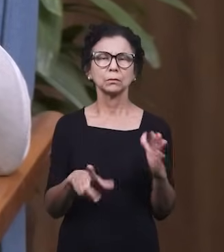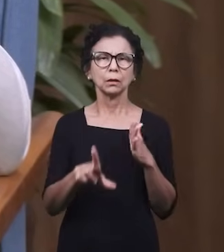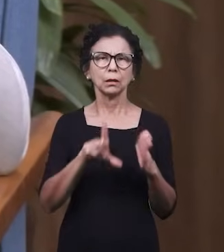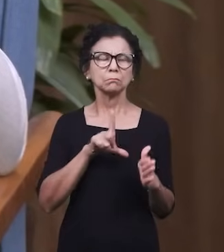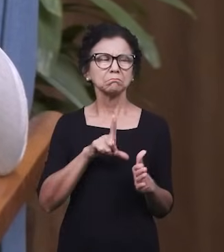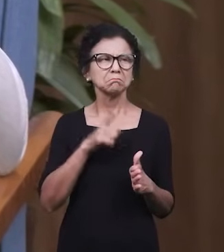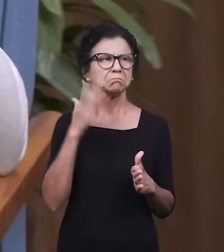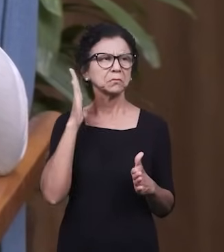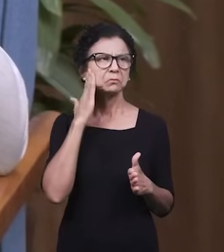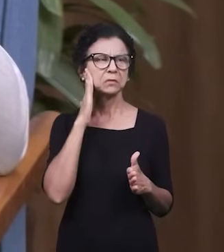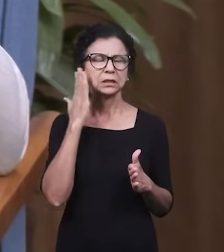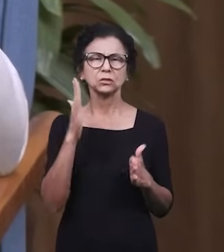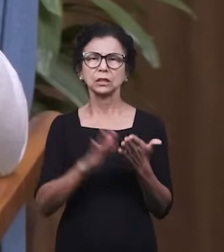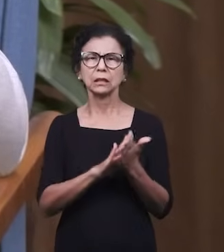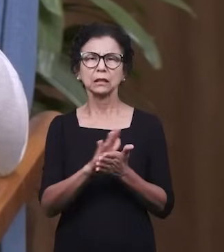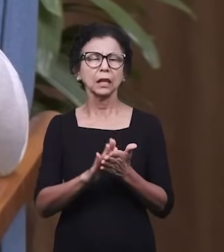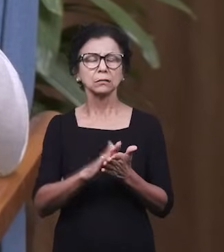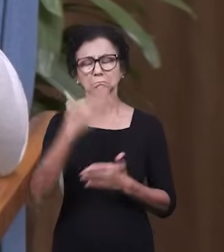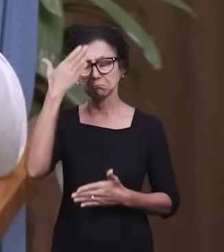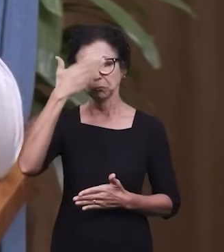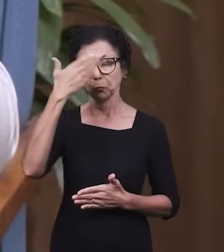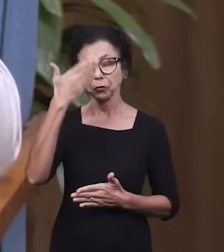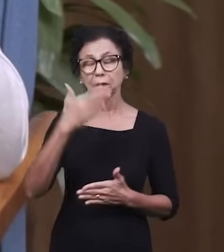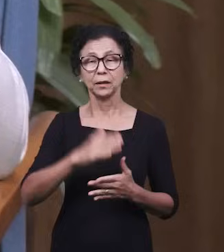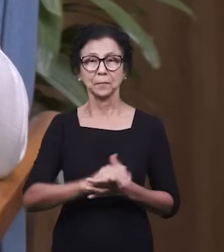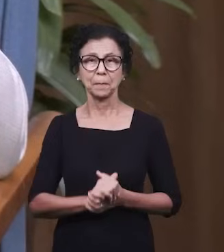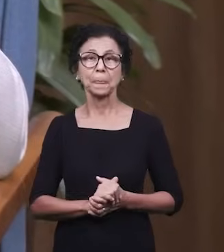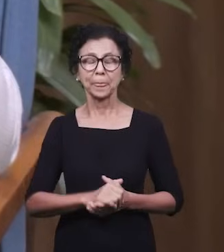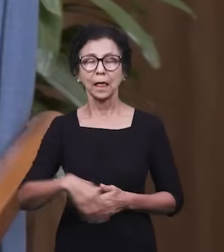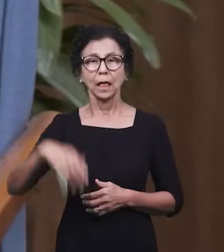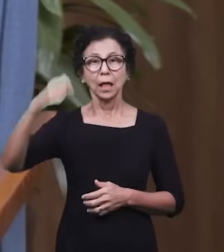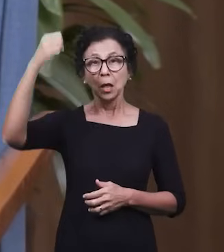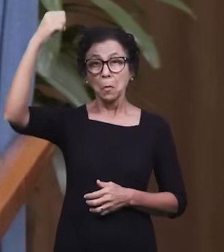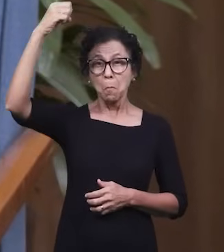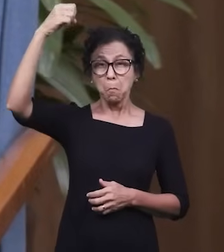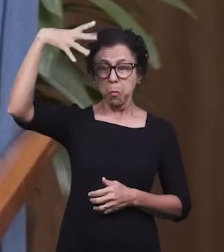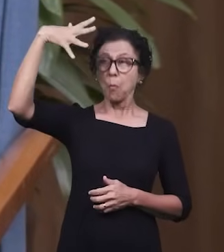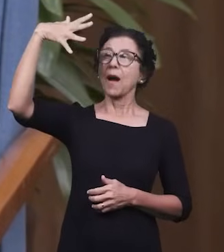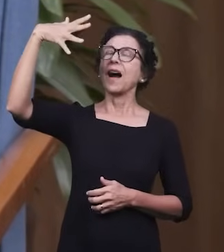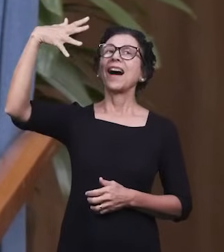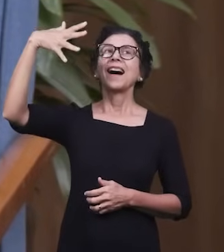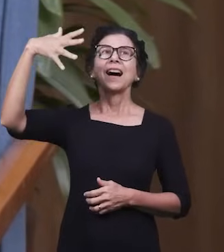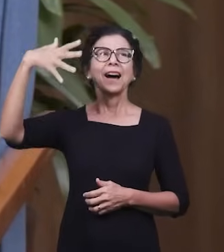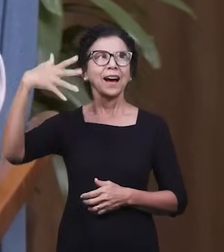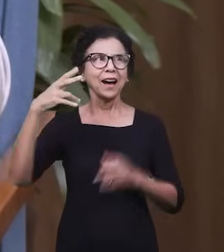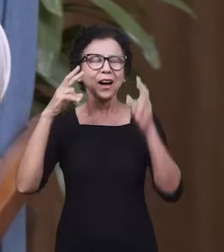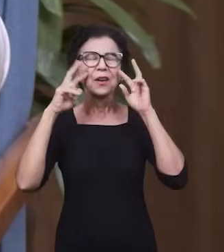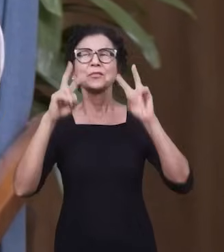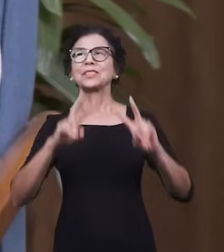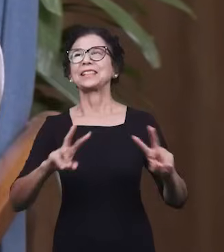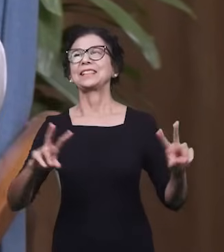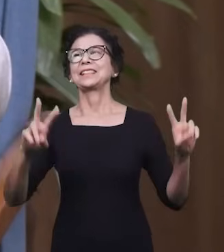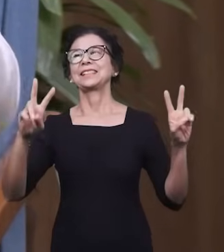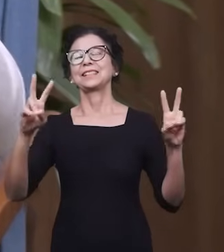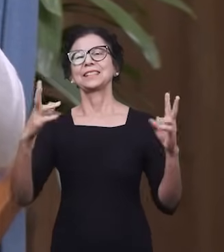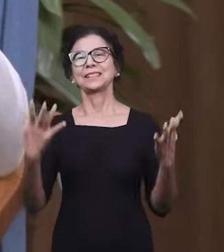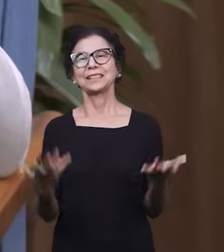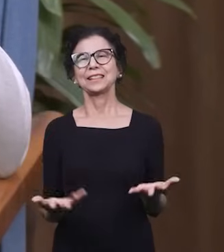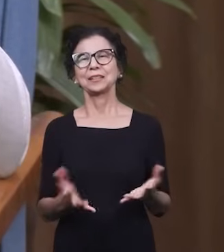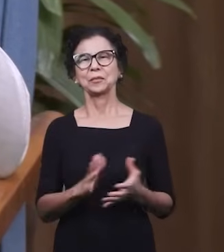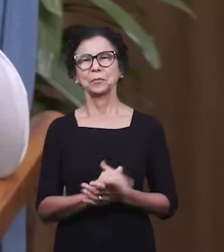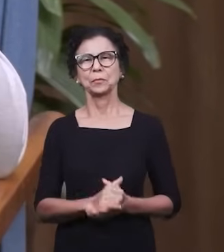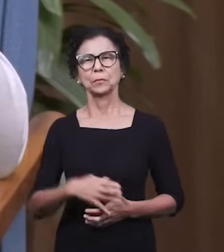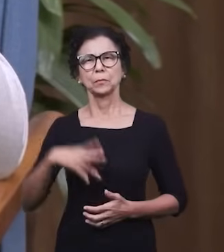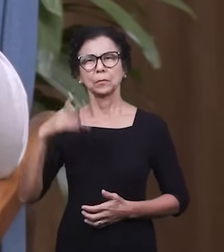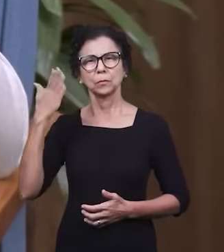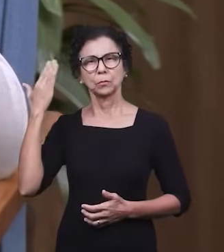fenômeno físico. Né? Quando você falou a terra era sem forma e vazia e Deus disse haja luz,